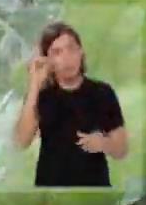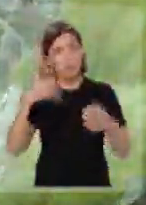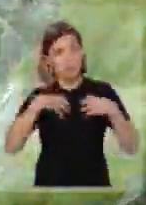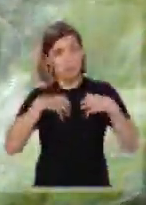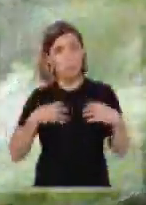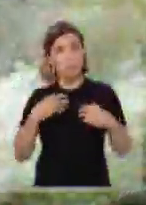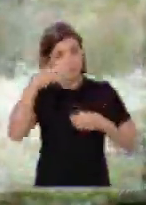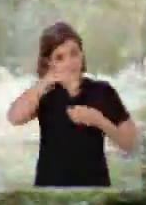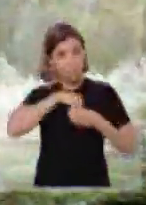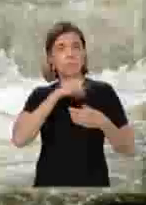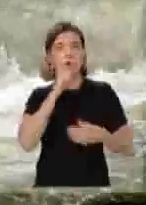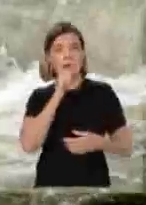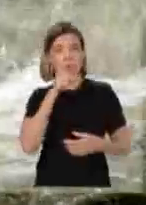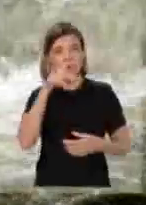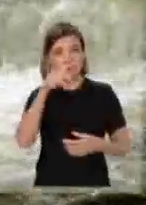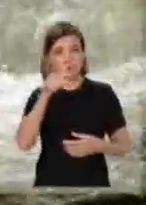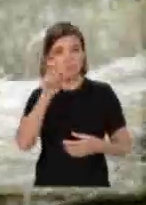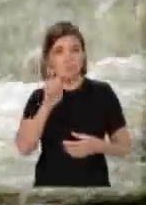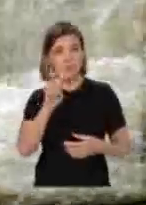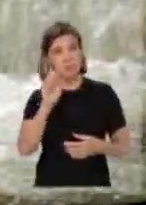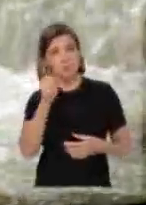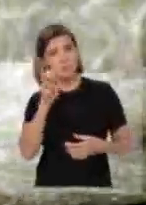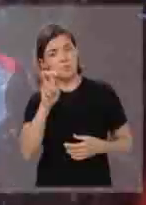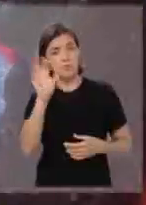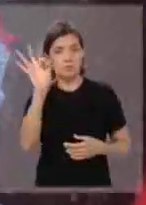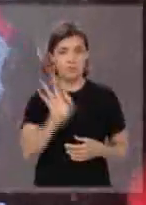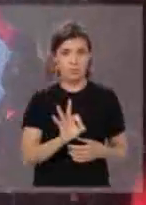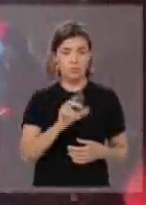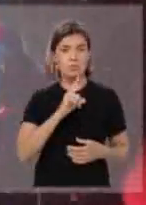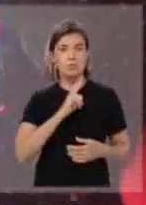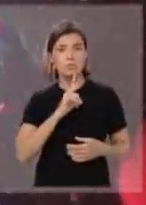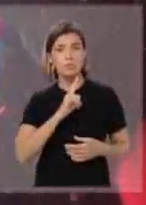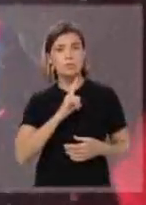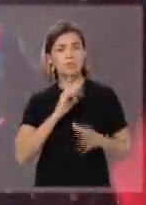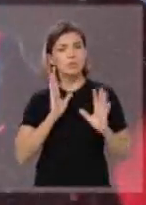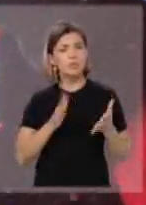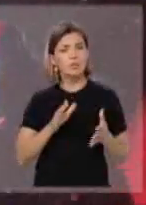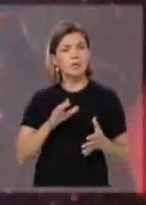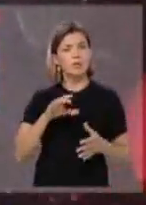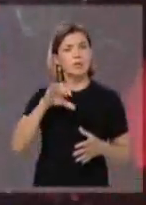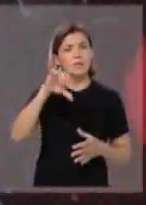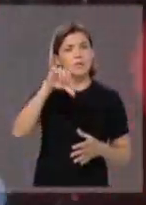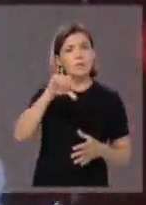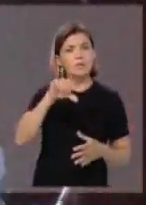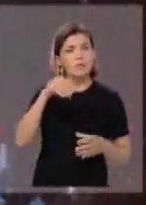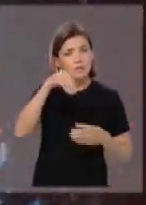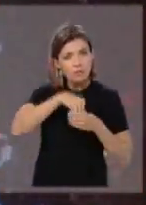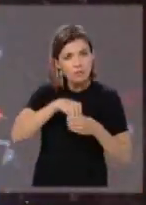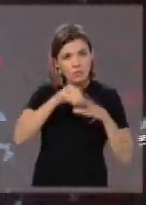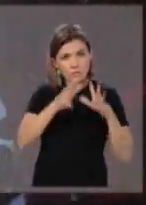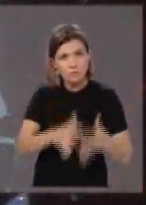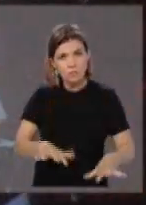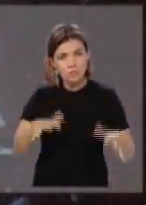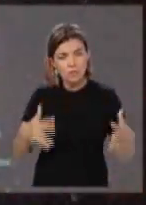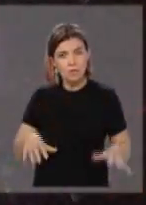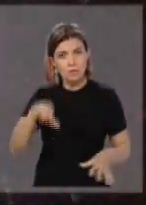é constituída por água. Nas medusas, esse valor chega a